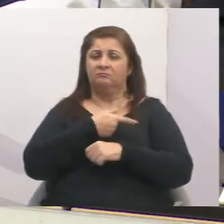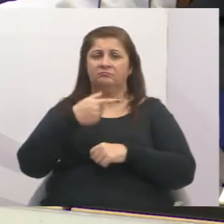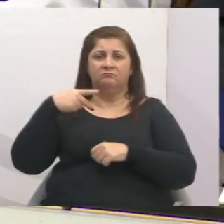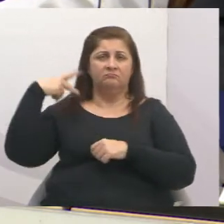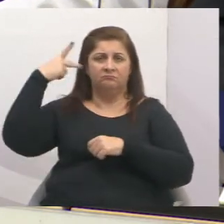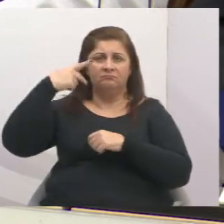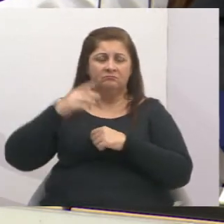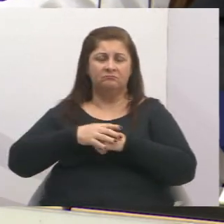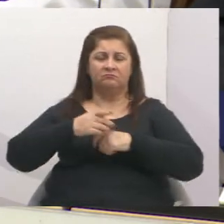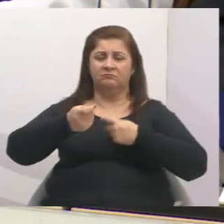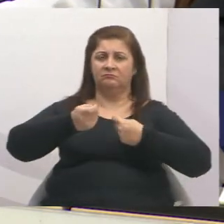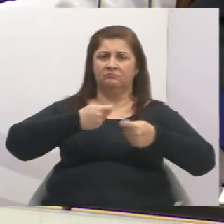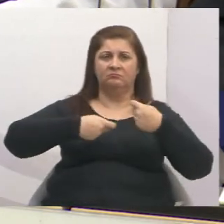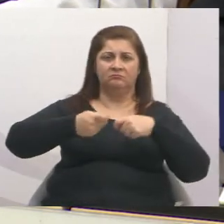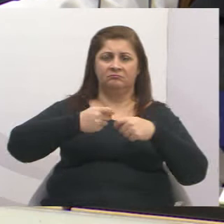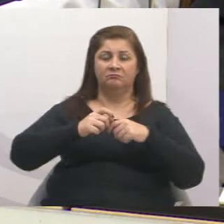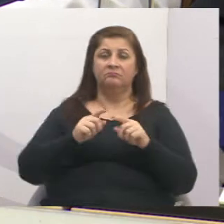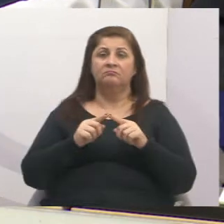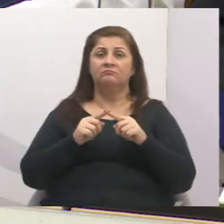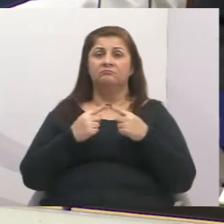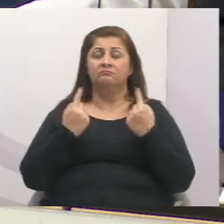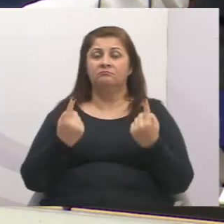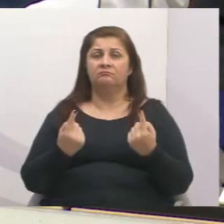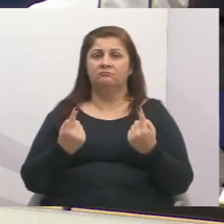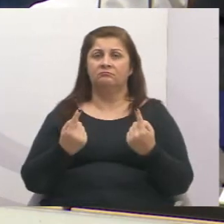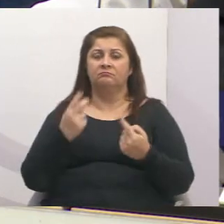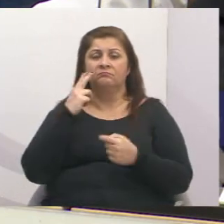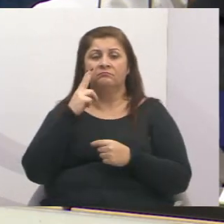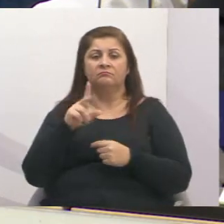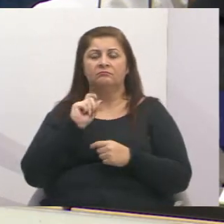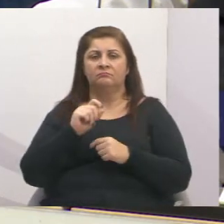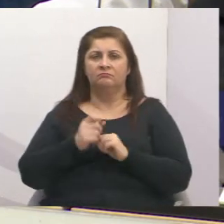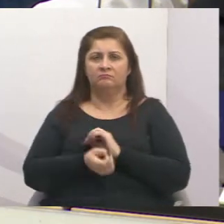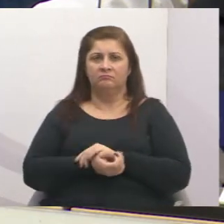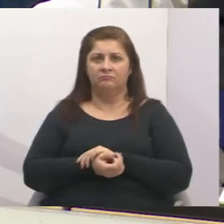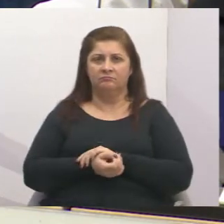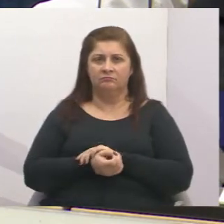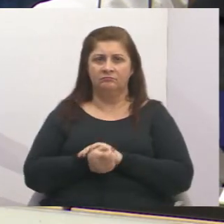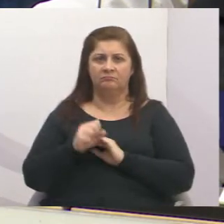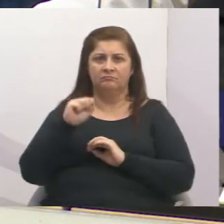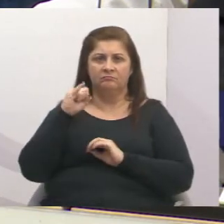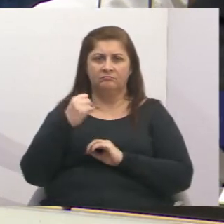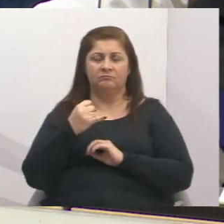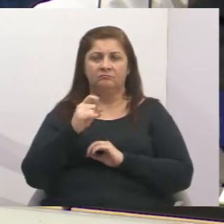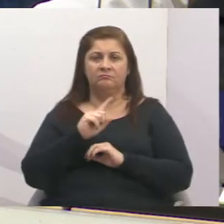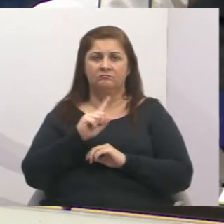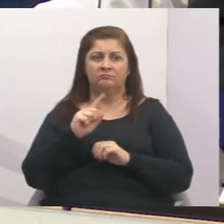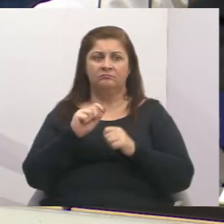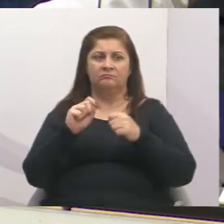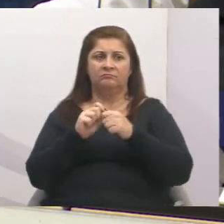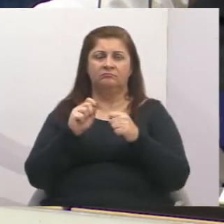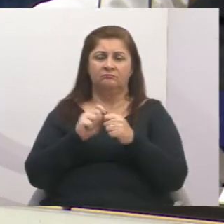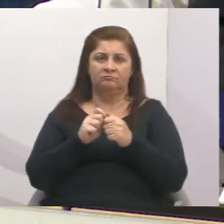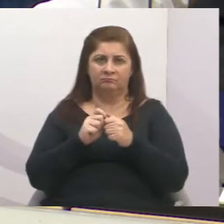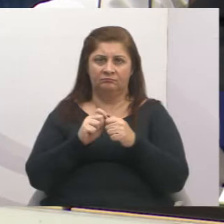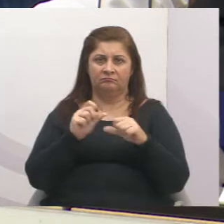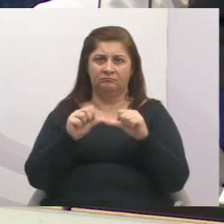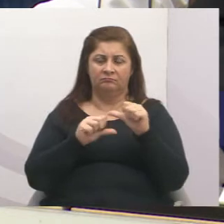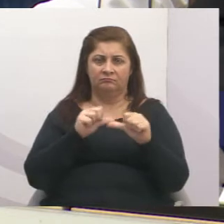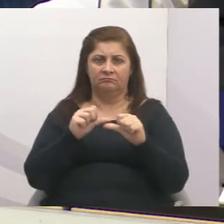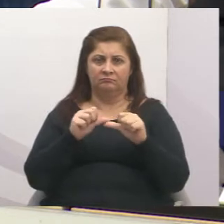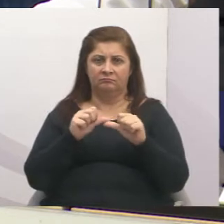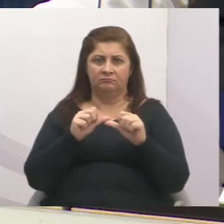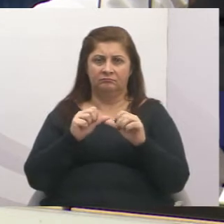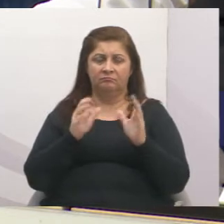a administração, mas o que a gente está vendo? Se a gente não fazer essa reforma hoje,